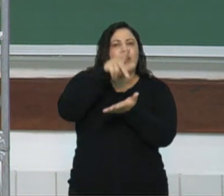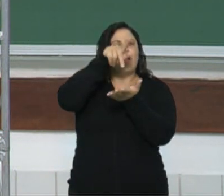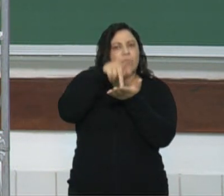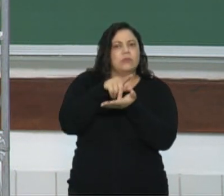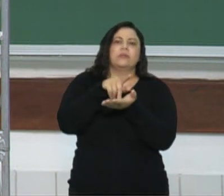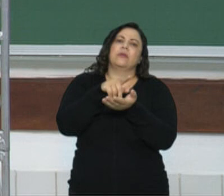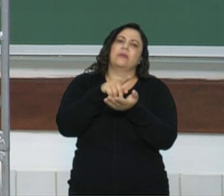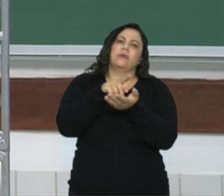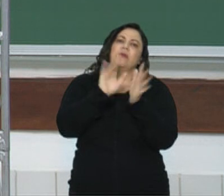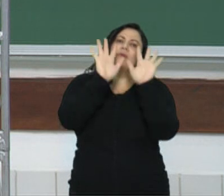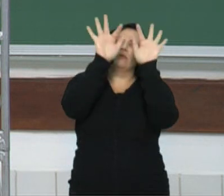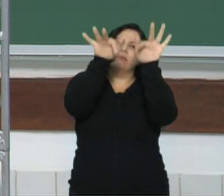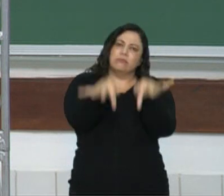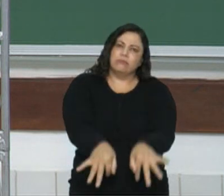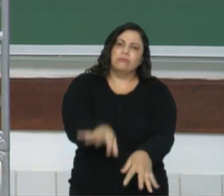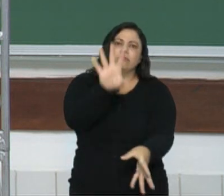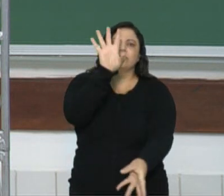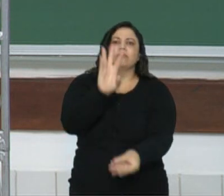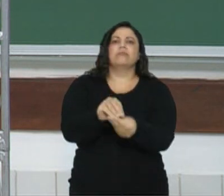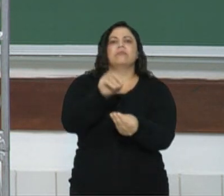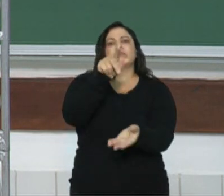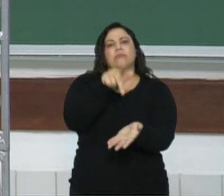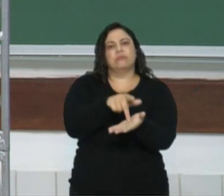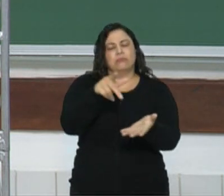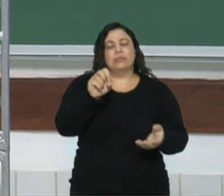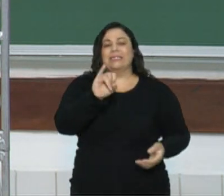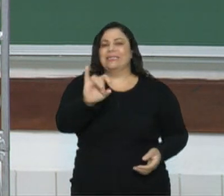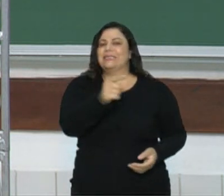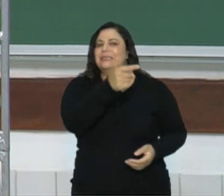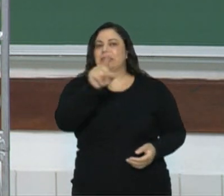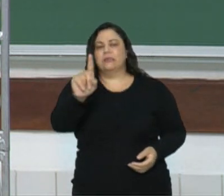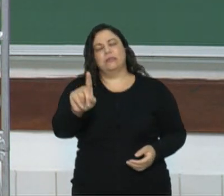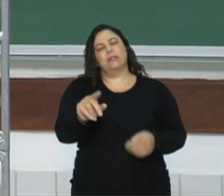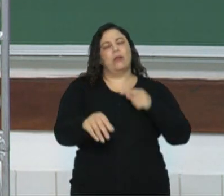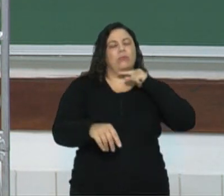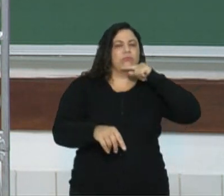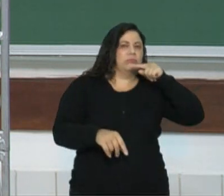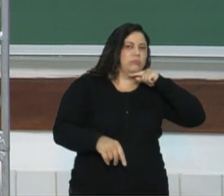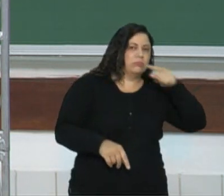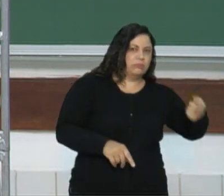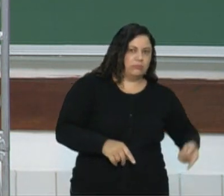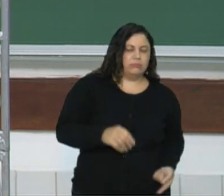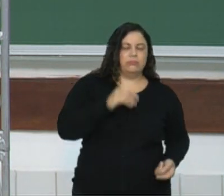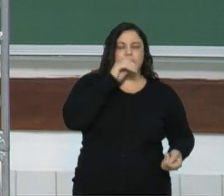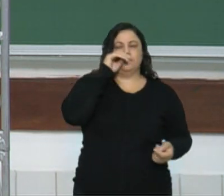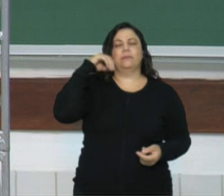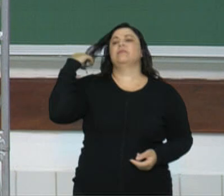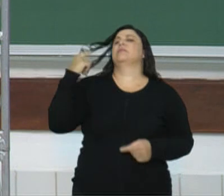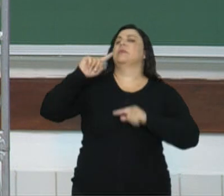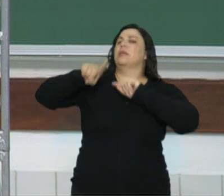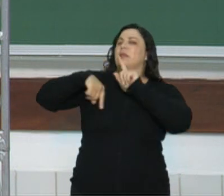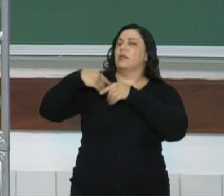então é verdade. Se não, é para duvidar daquela ideia. Na sequência, veremos